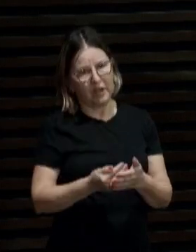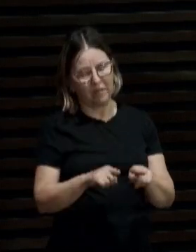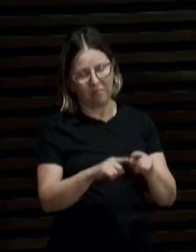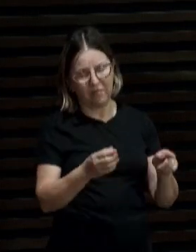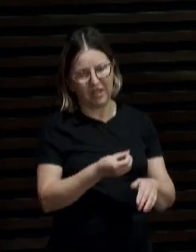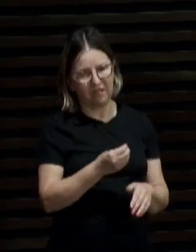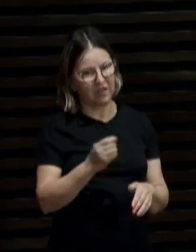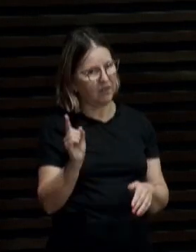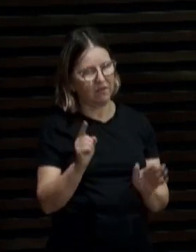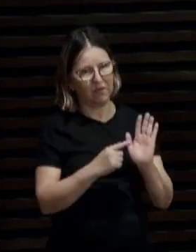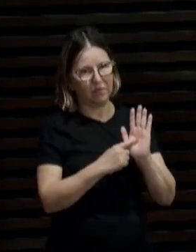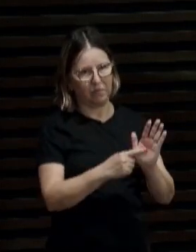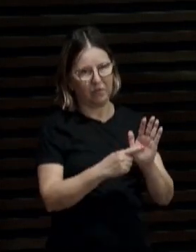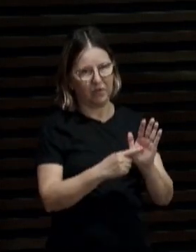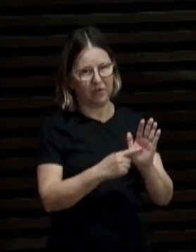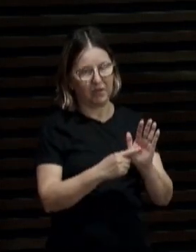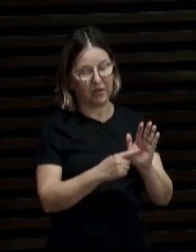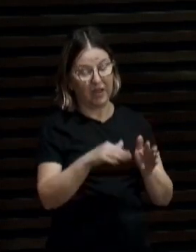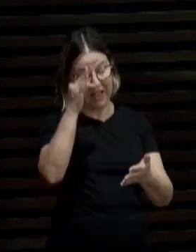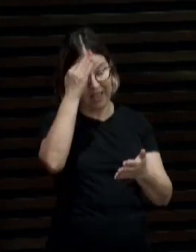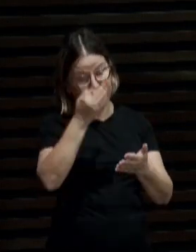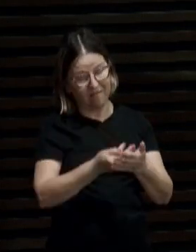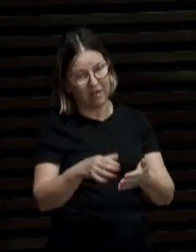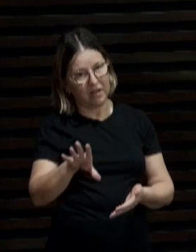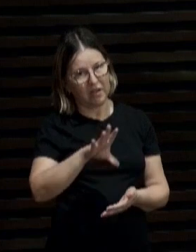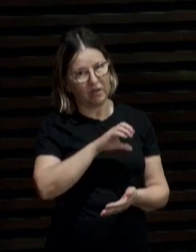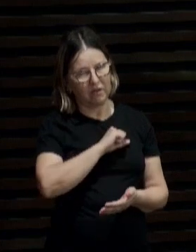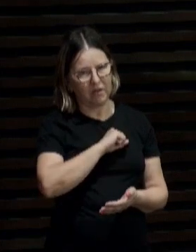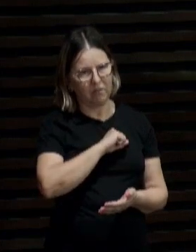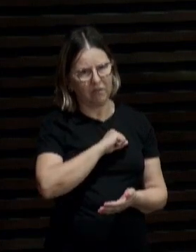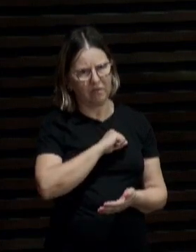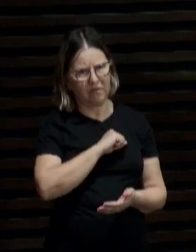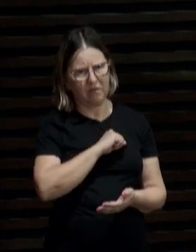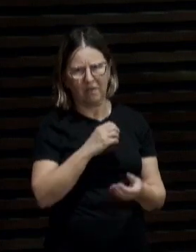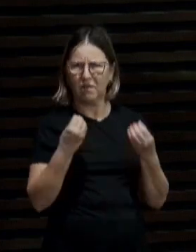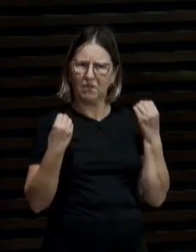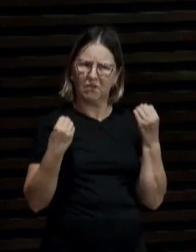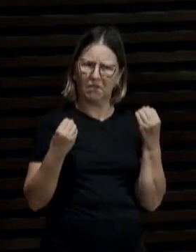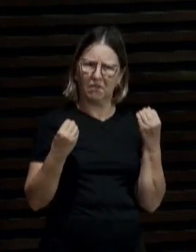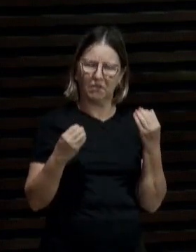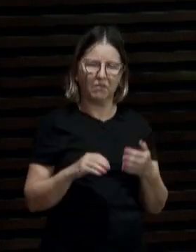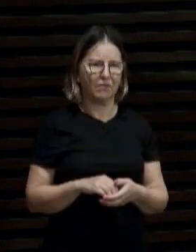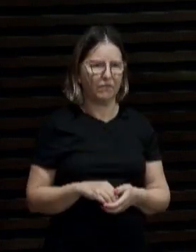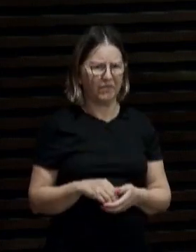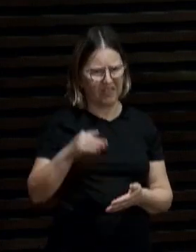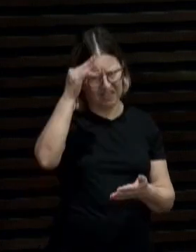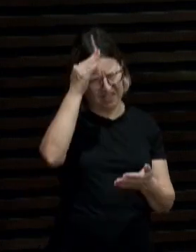não demonstra essa fé e esse amor. Como é que é essa fé? É uma fé